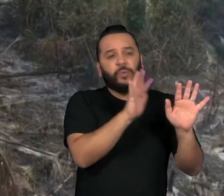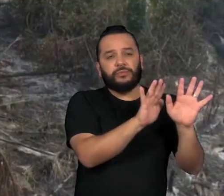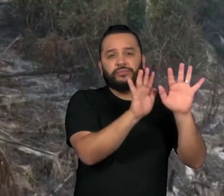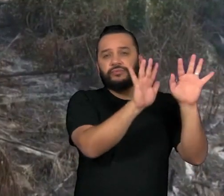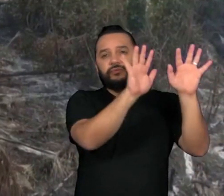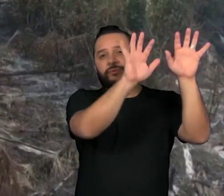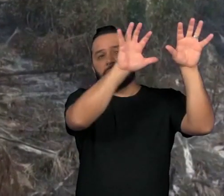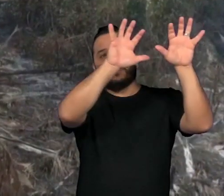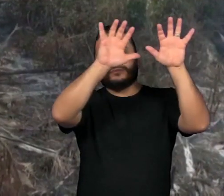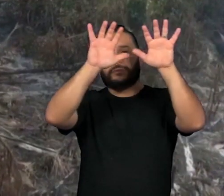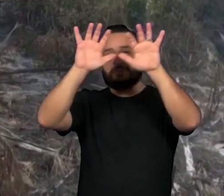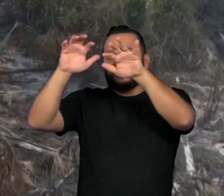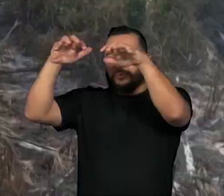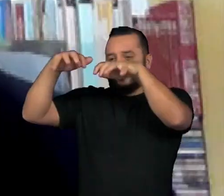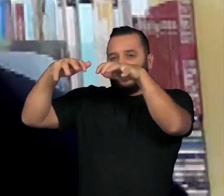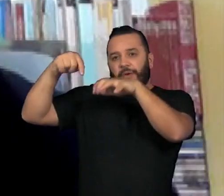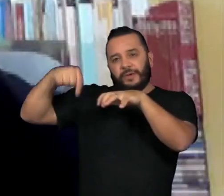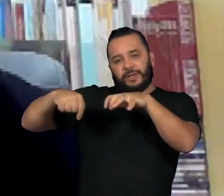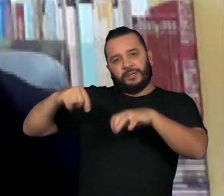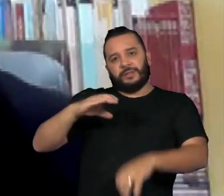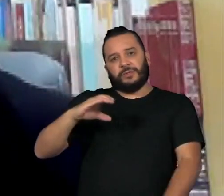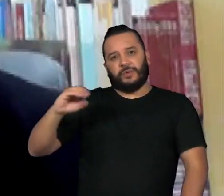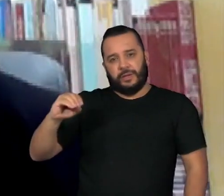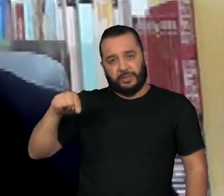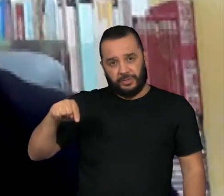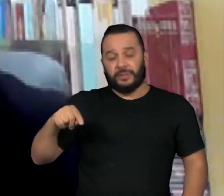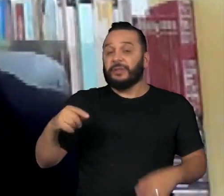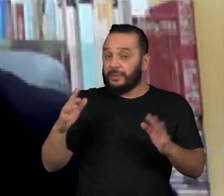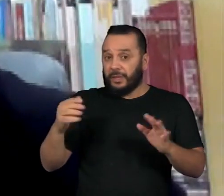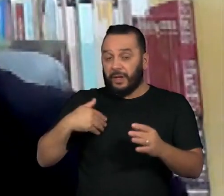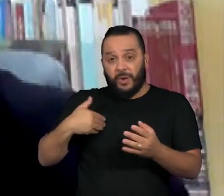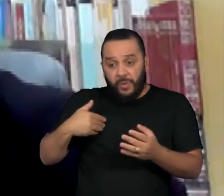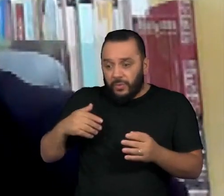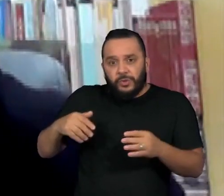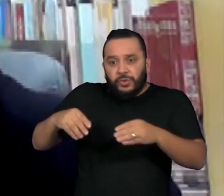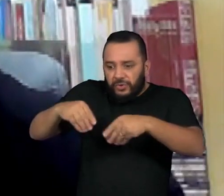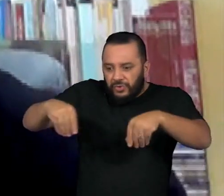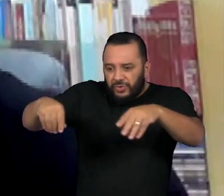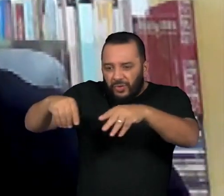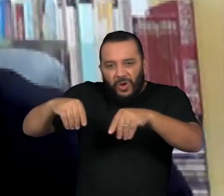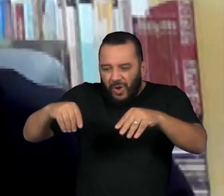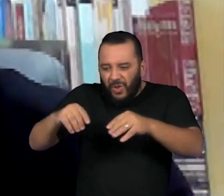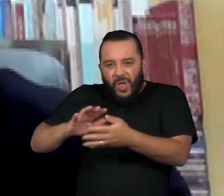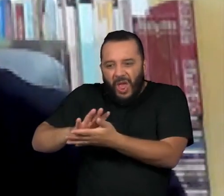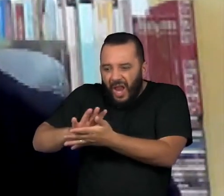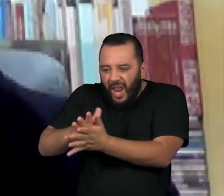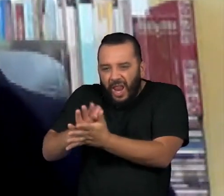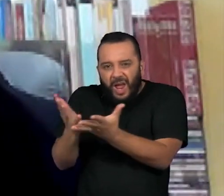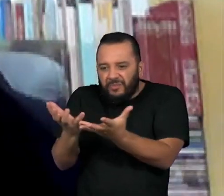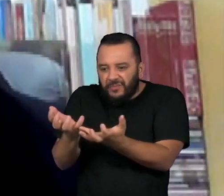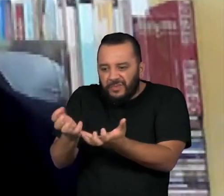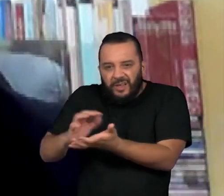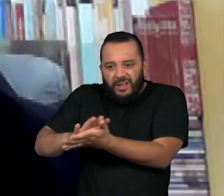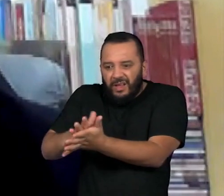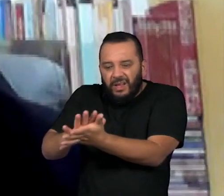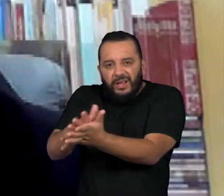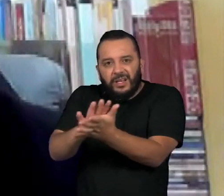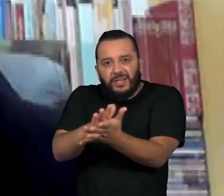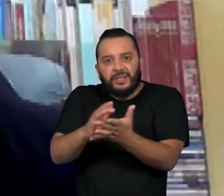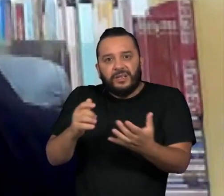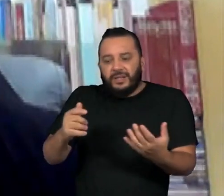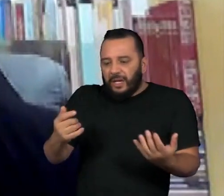solo começa a degradar, então você precisa de mais insumos. Se você tem mais insumos, né, esse aumento de investimento,